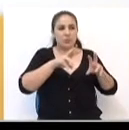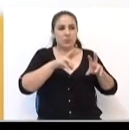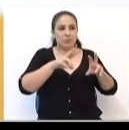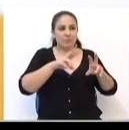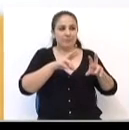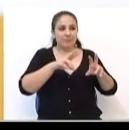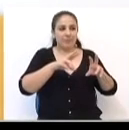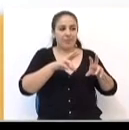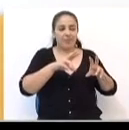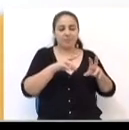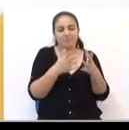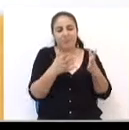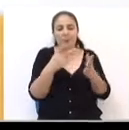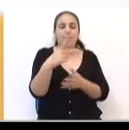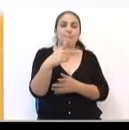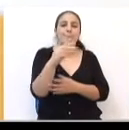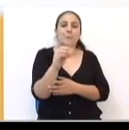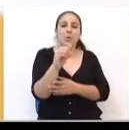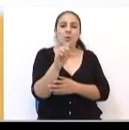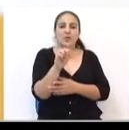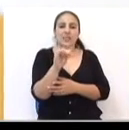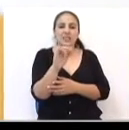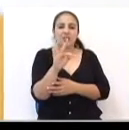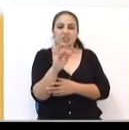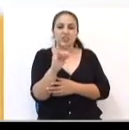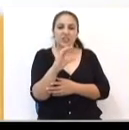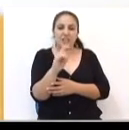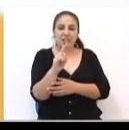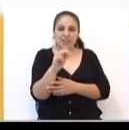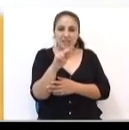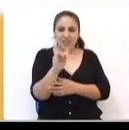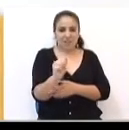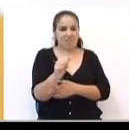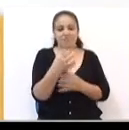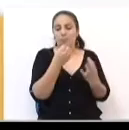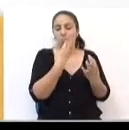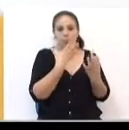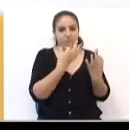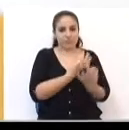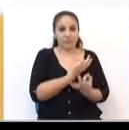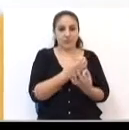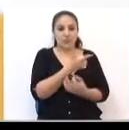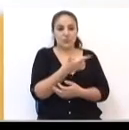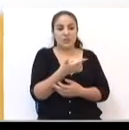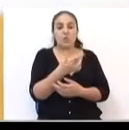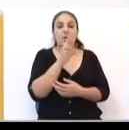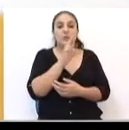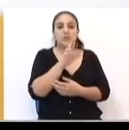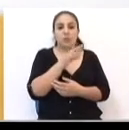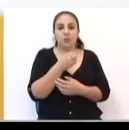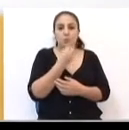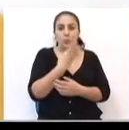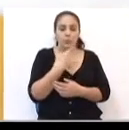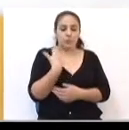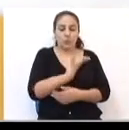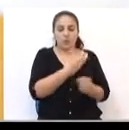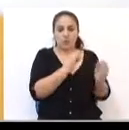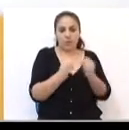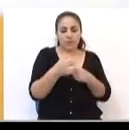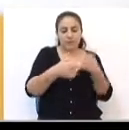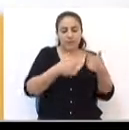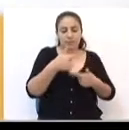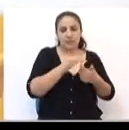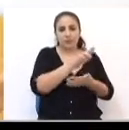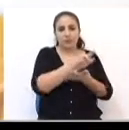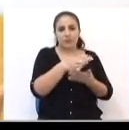exatamente isso que o eleitor está cansado, de ver uma política sem frutos, uma política não eficiente. Nós podemos trabalhar a política de diversos